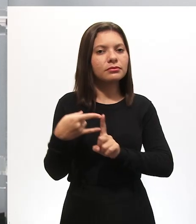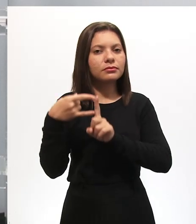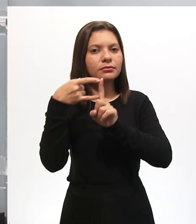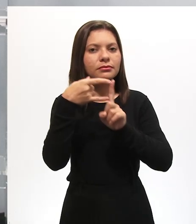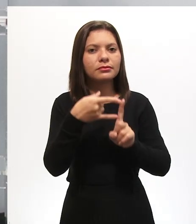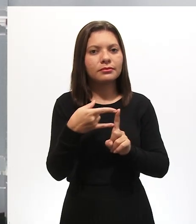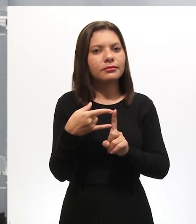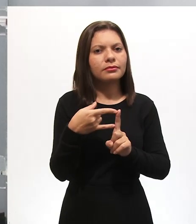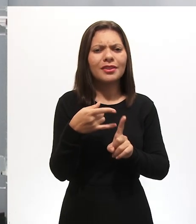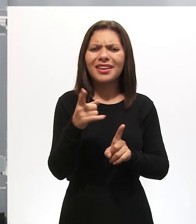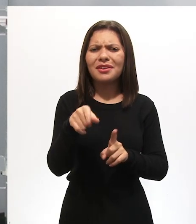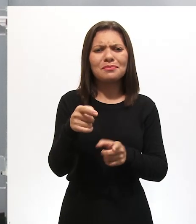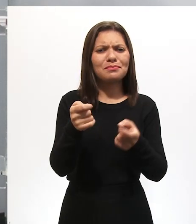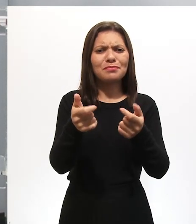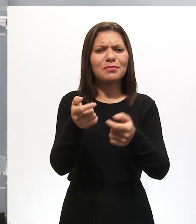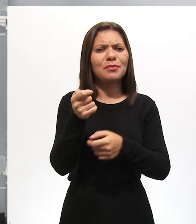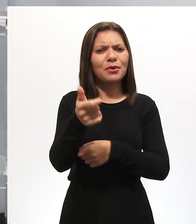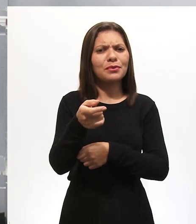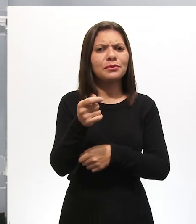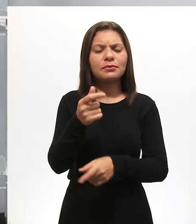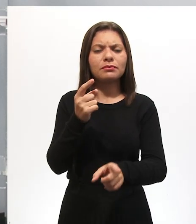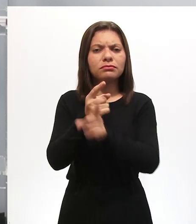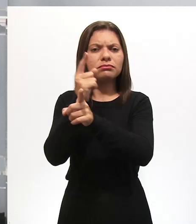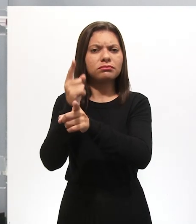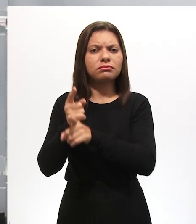encontros. Então, essa é uma nova